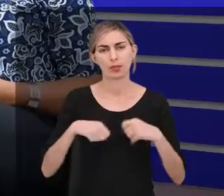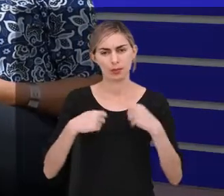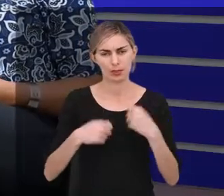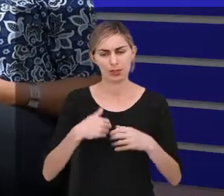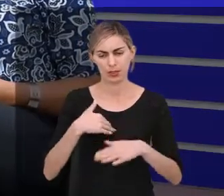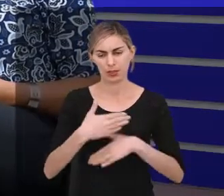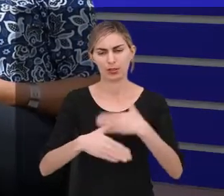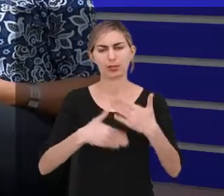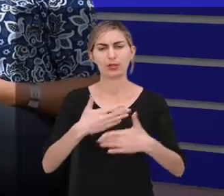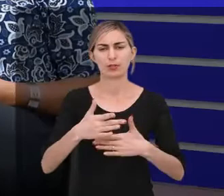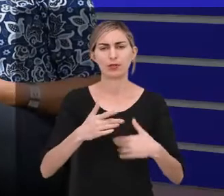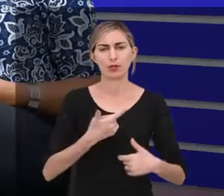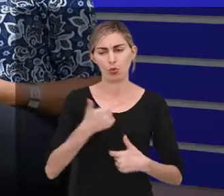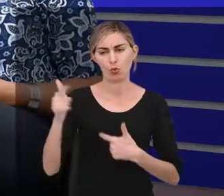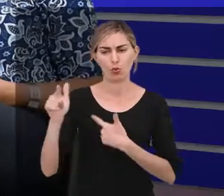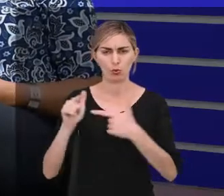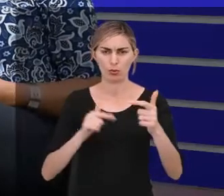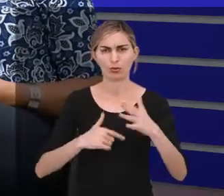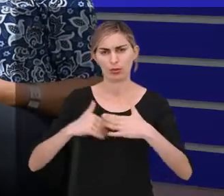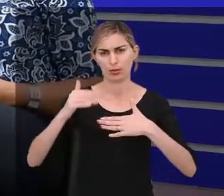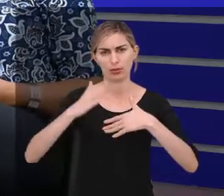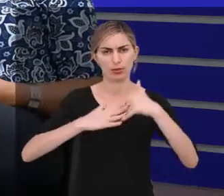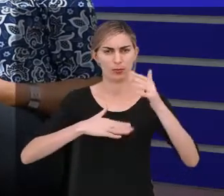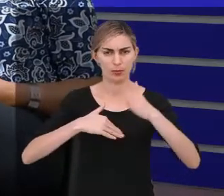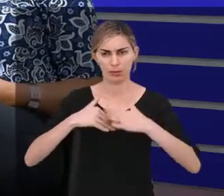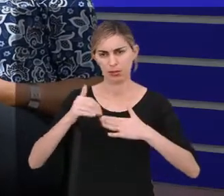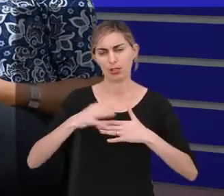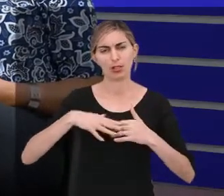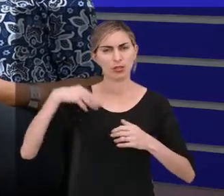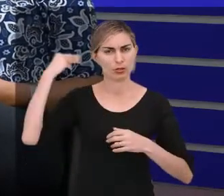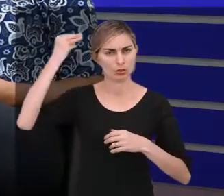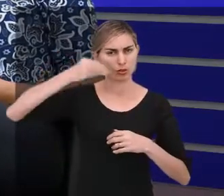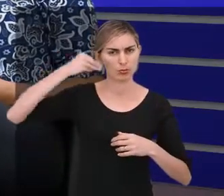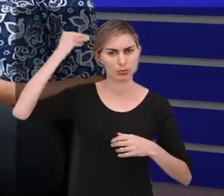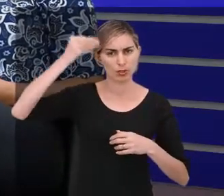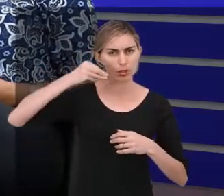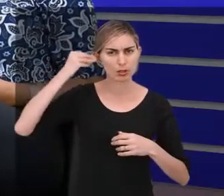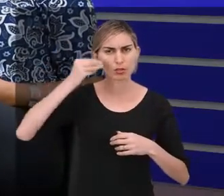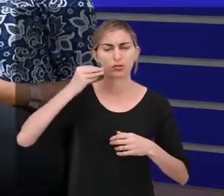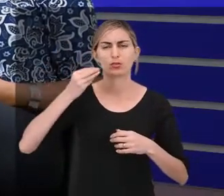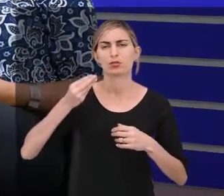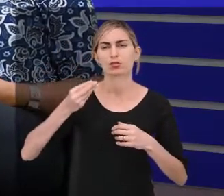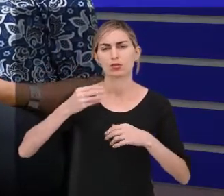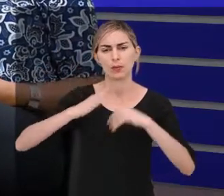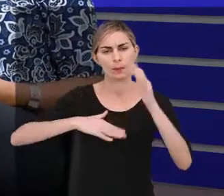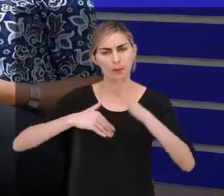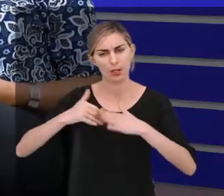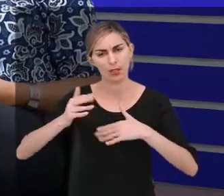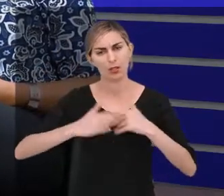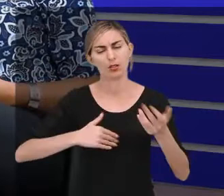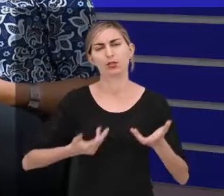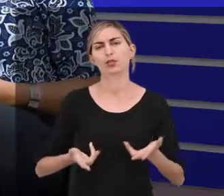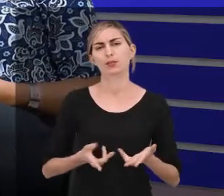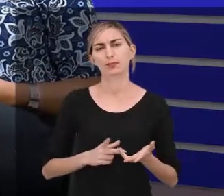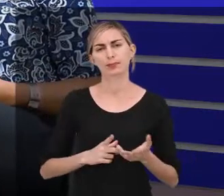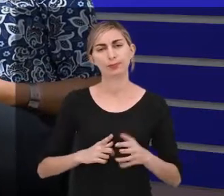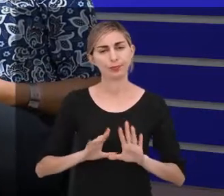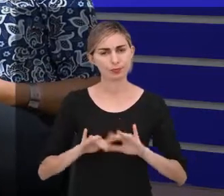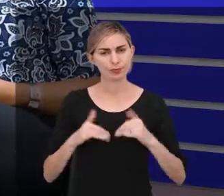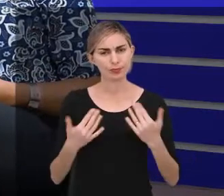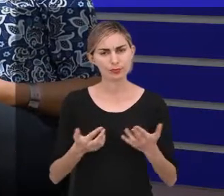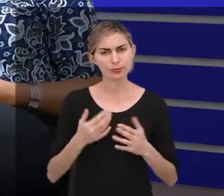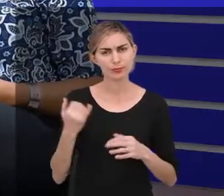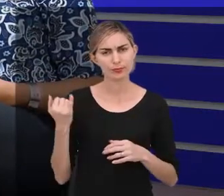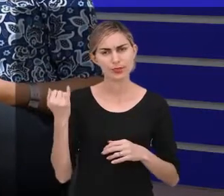que desenvolver outras habilidades. A gente vai ter que ter experiência, fundamentação teórica, prática, né? Então,